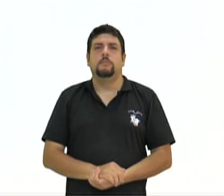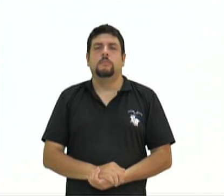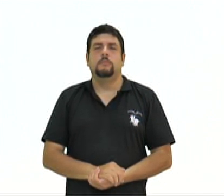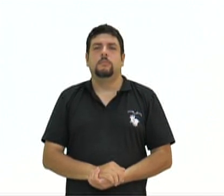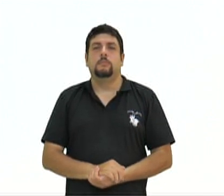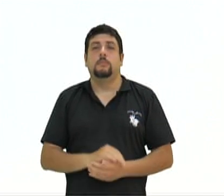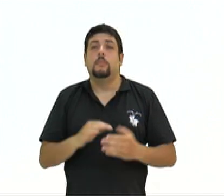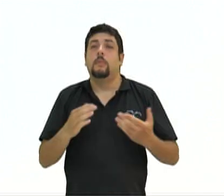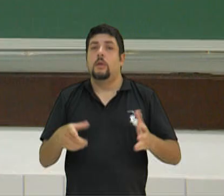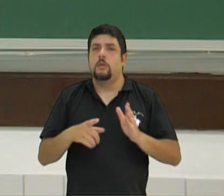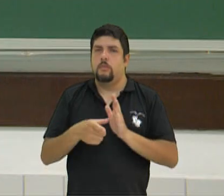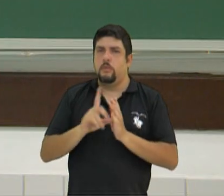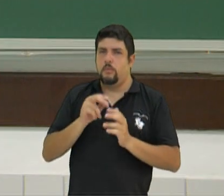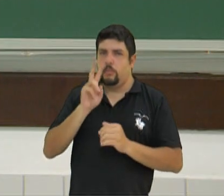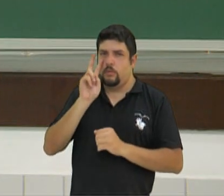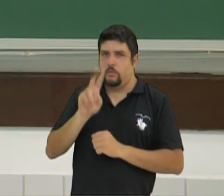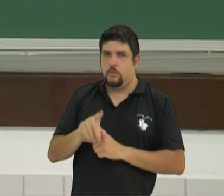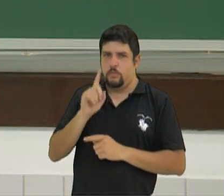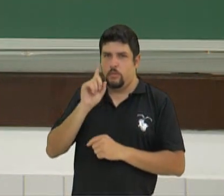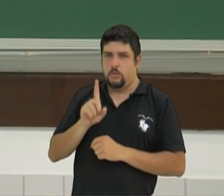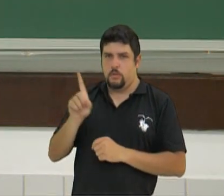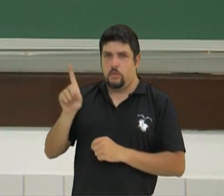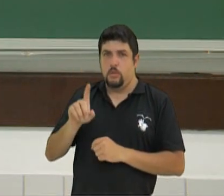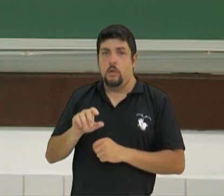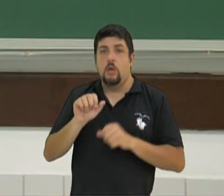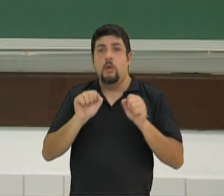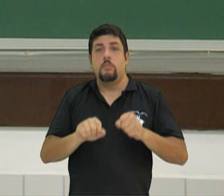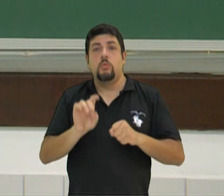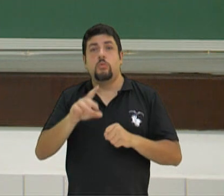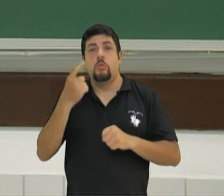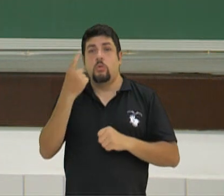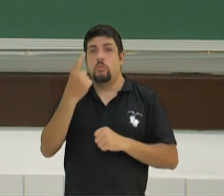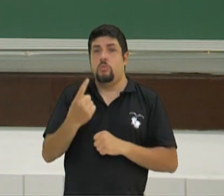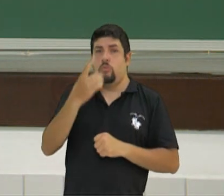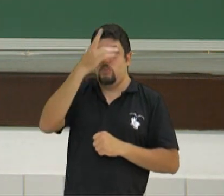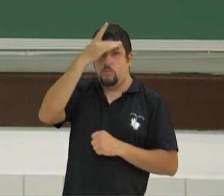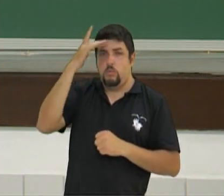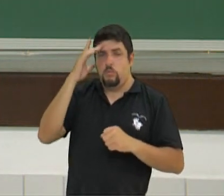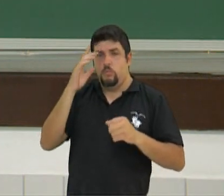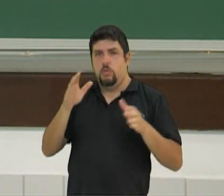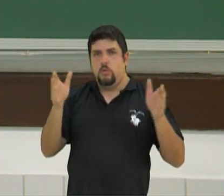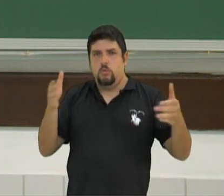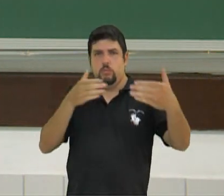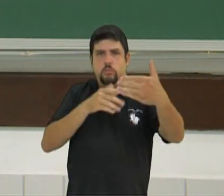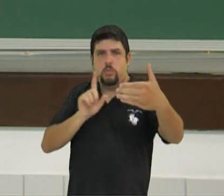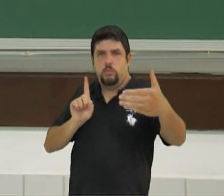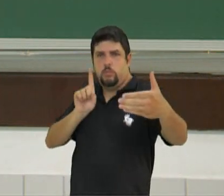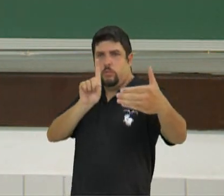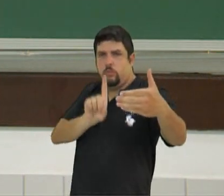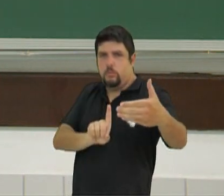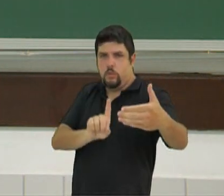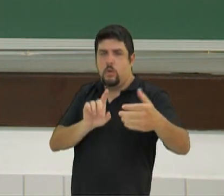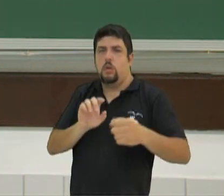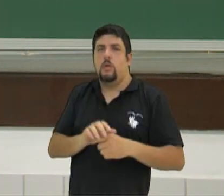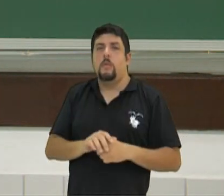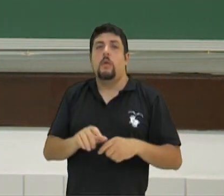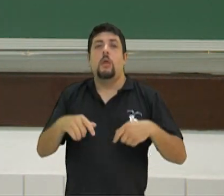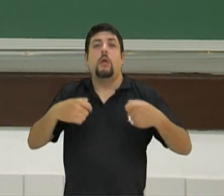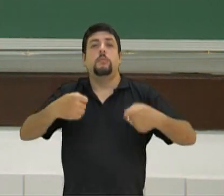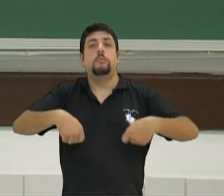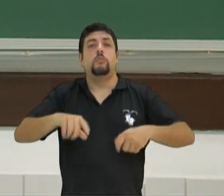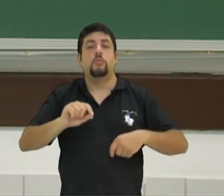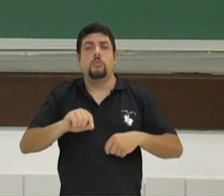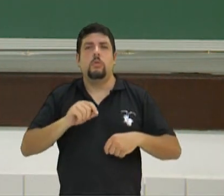Então, como a gente viu ali, pessoal, ele só podia uma pessoa ver de cada vez. Era uma caixa enorme, tinha que levar